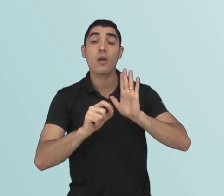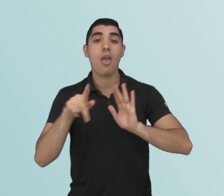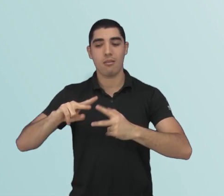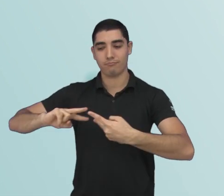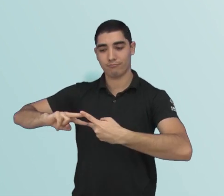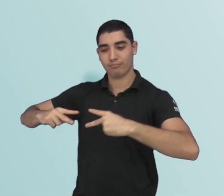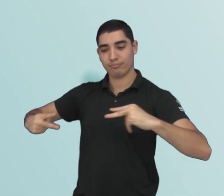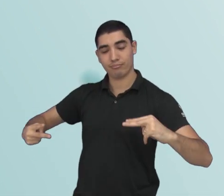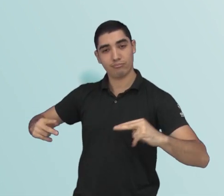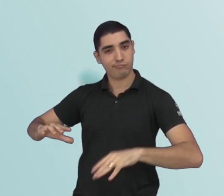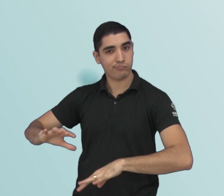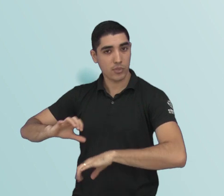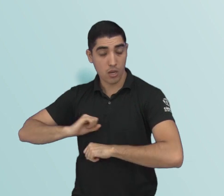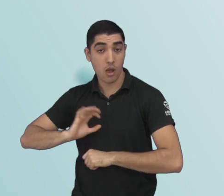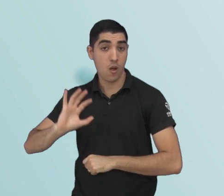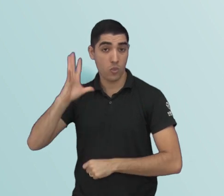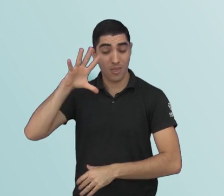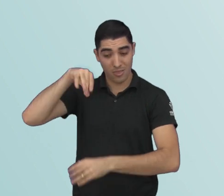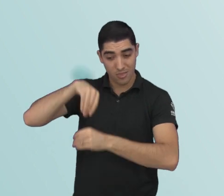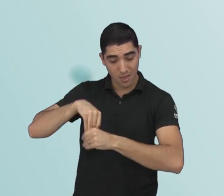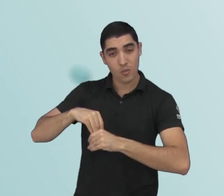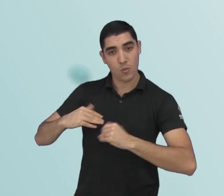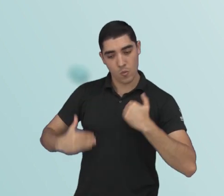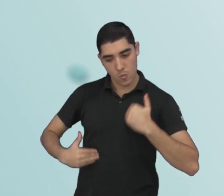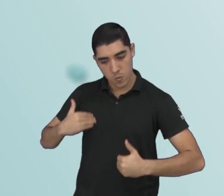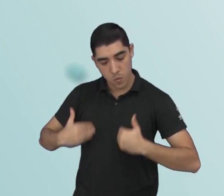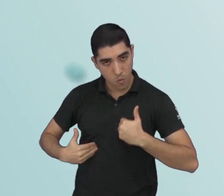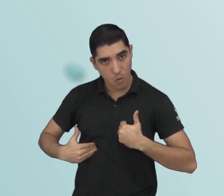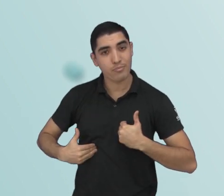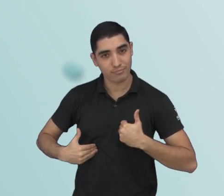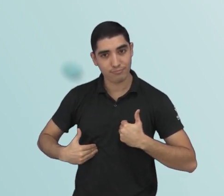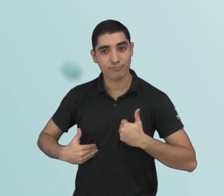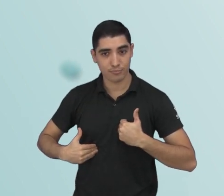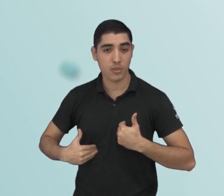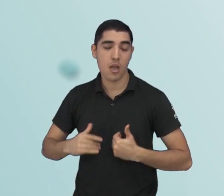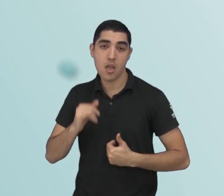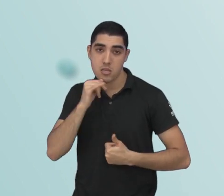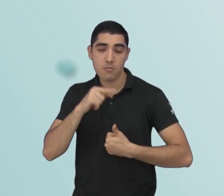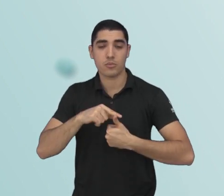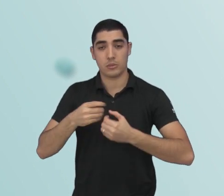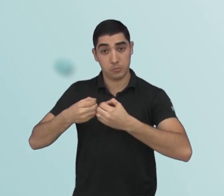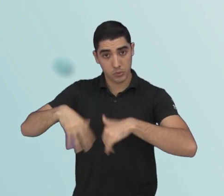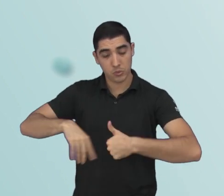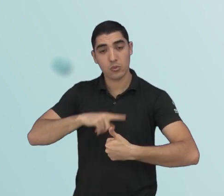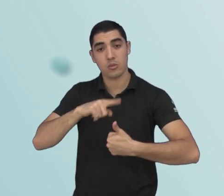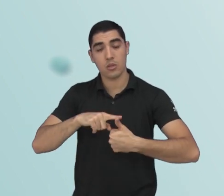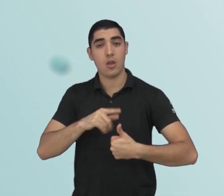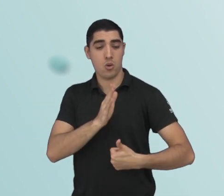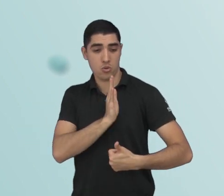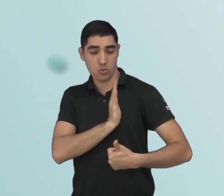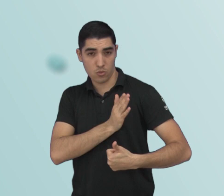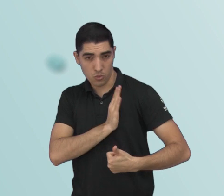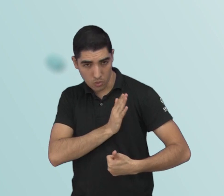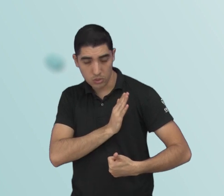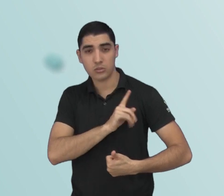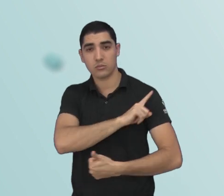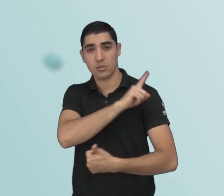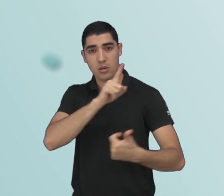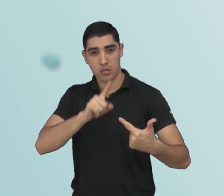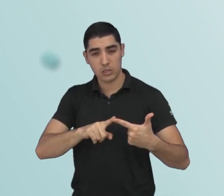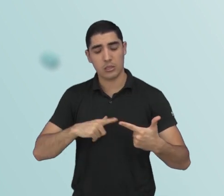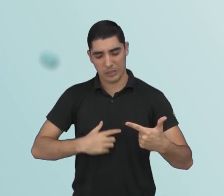uma condição genética que afeta diversos sistemas no corpo humano. Afeta o aparelho